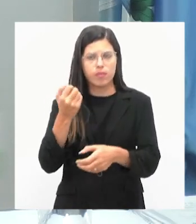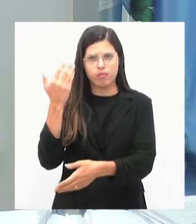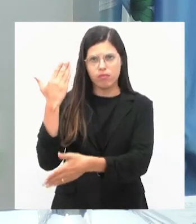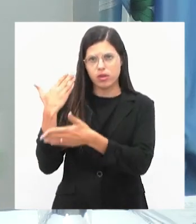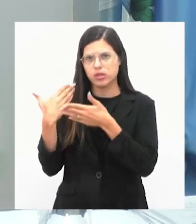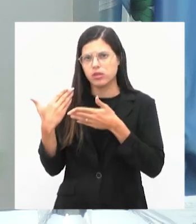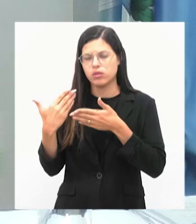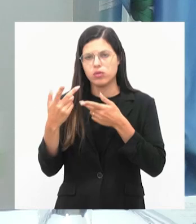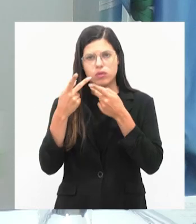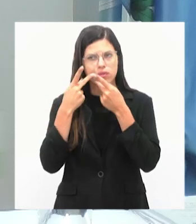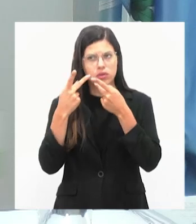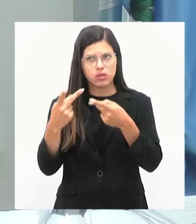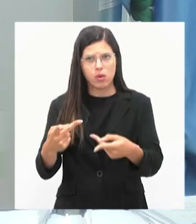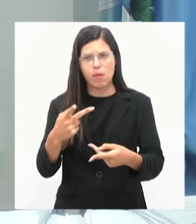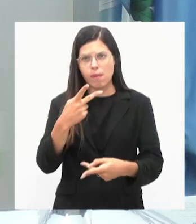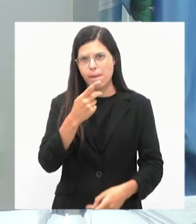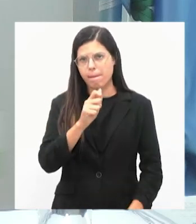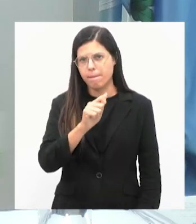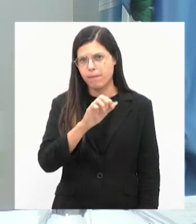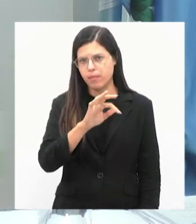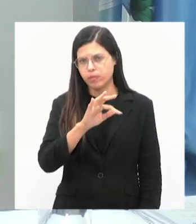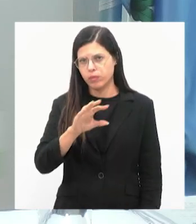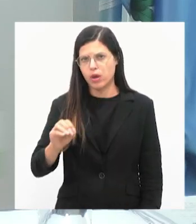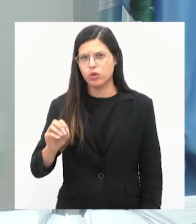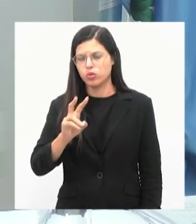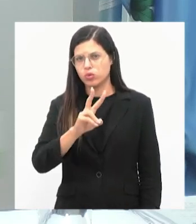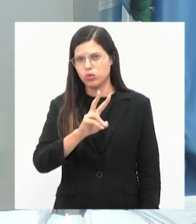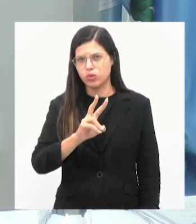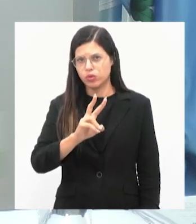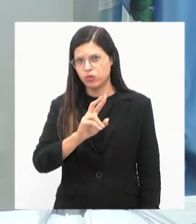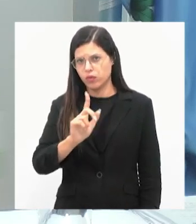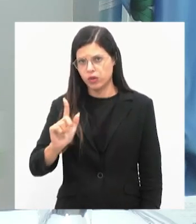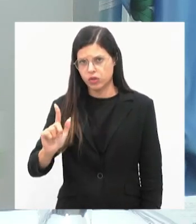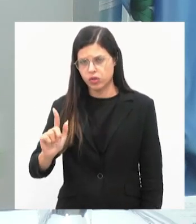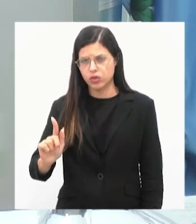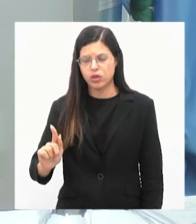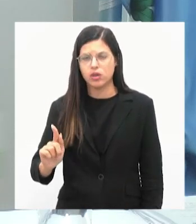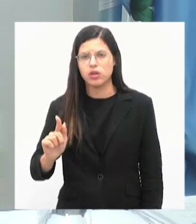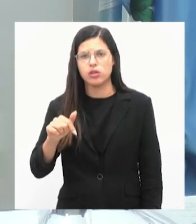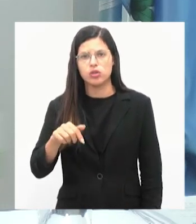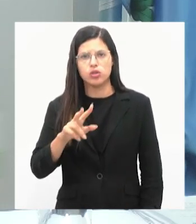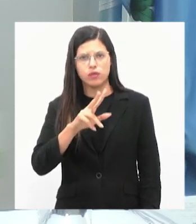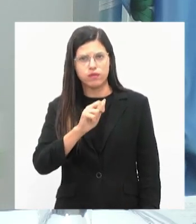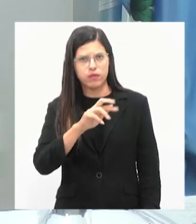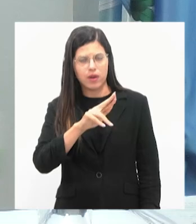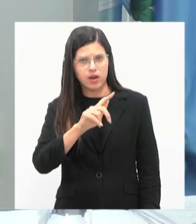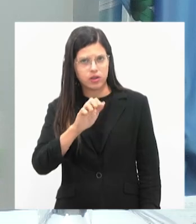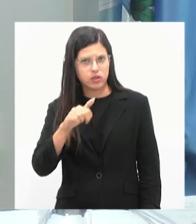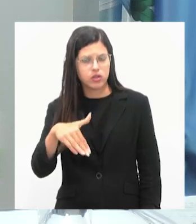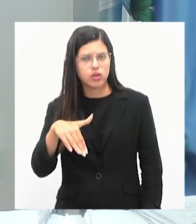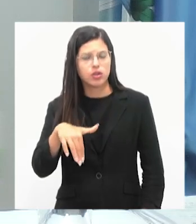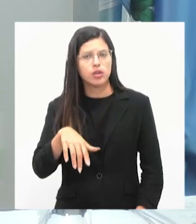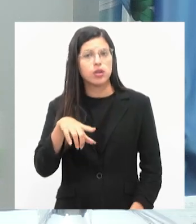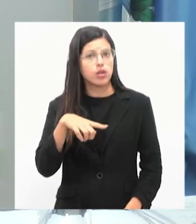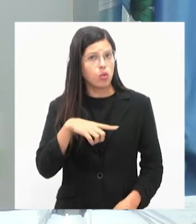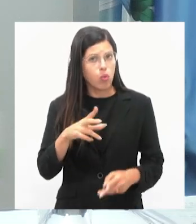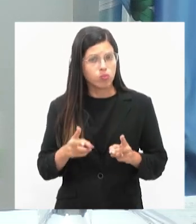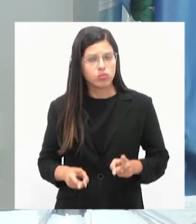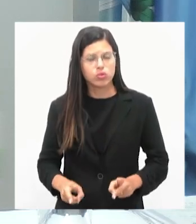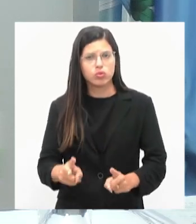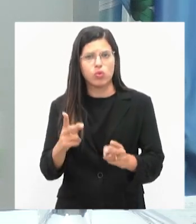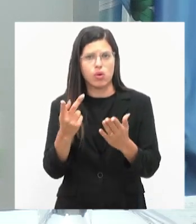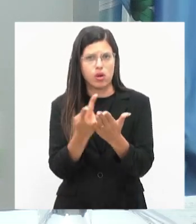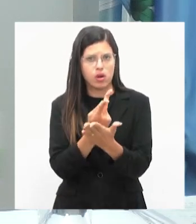exemplo, o pátio de Vargem Grande, onde funciona a DRFA, e havia instalações irregulares, continuam essas